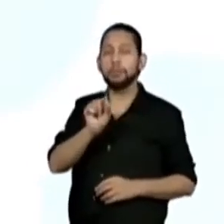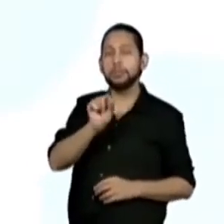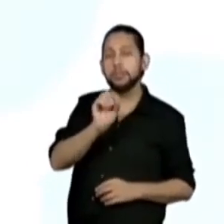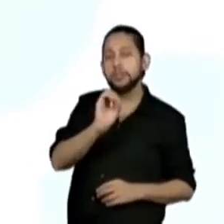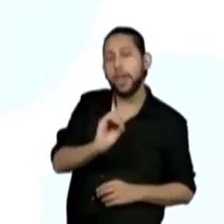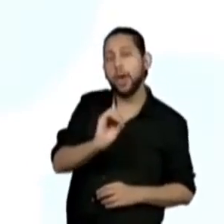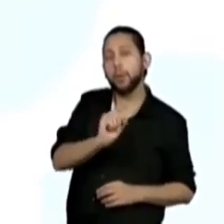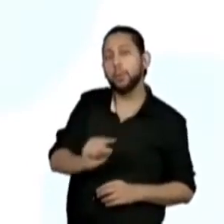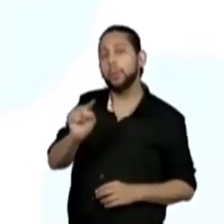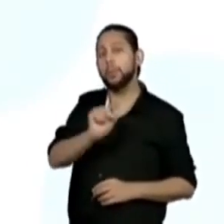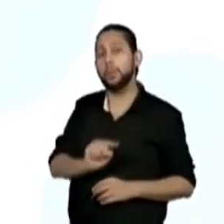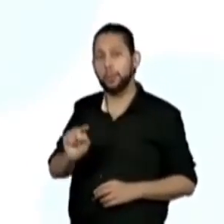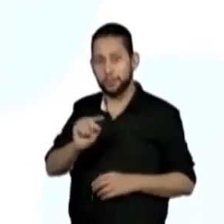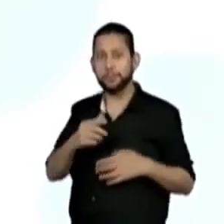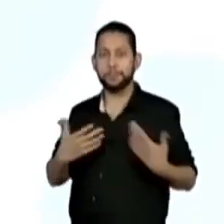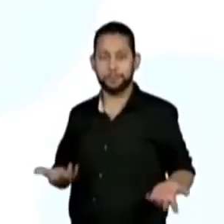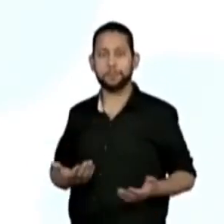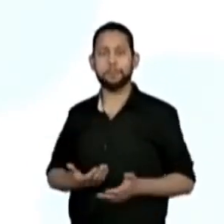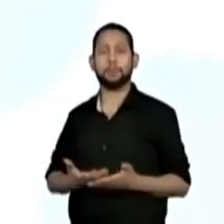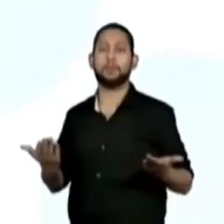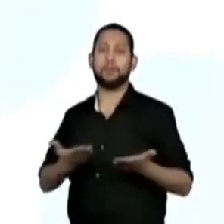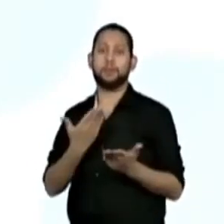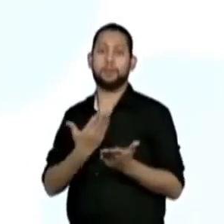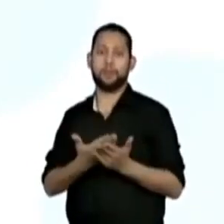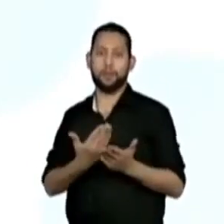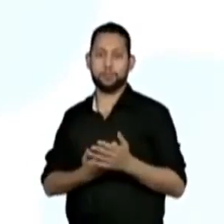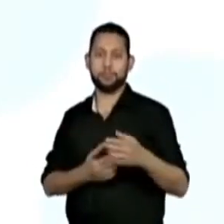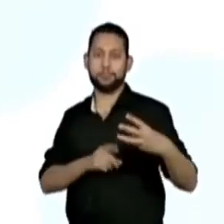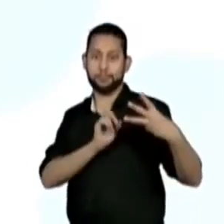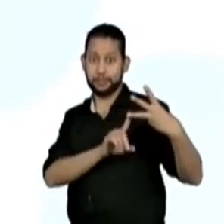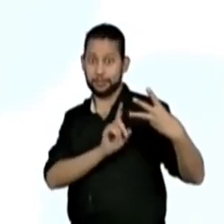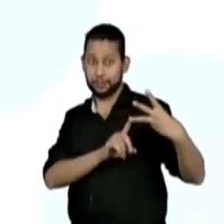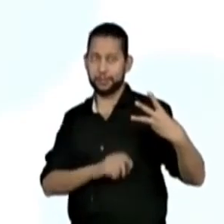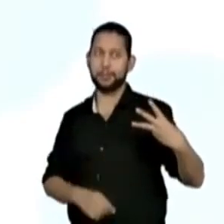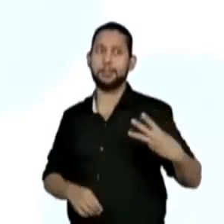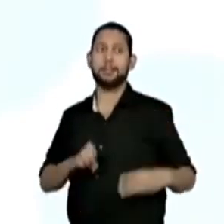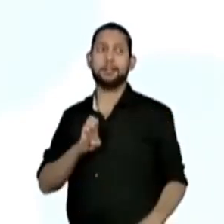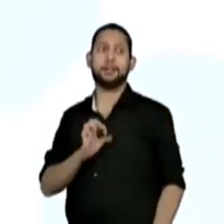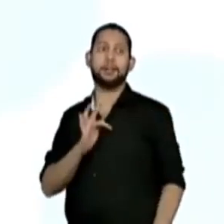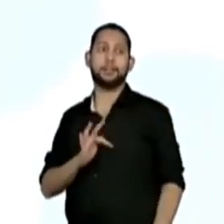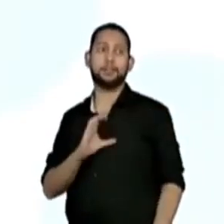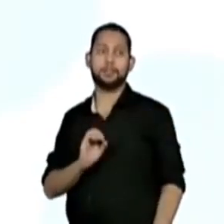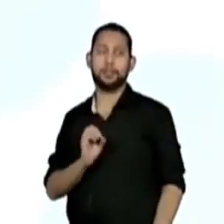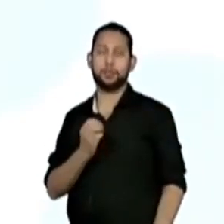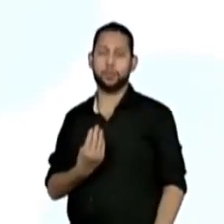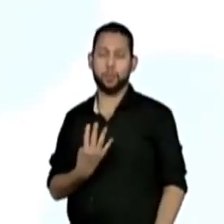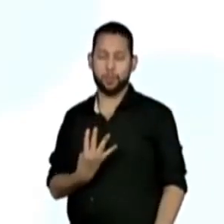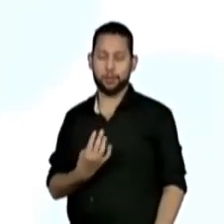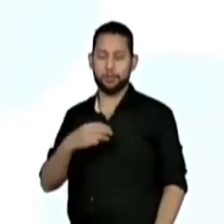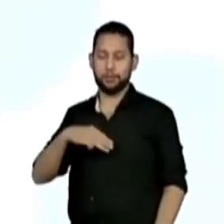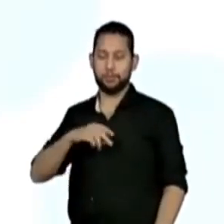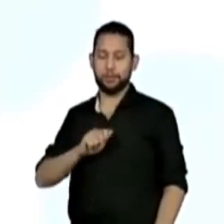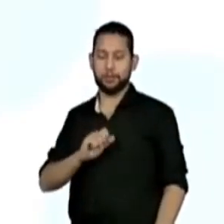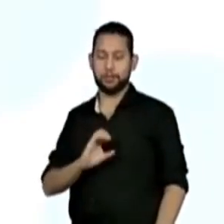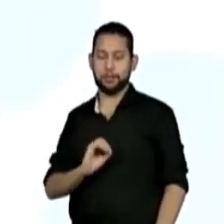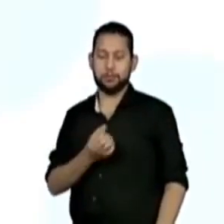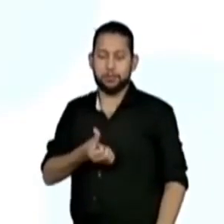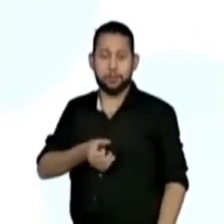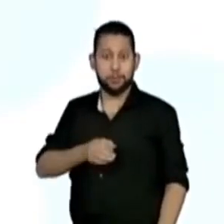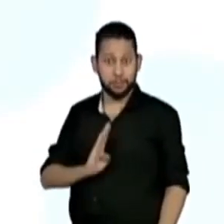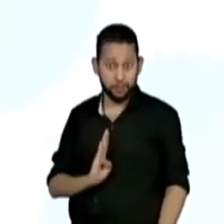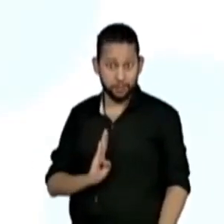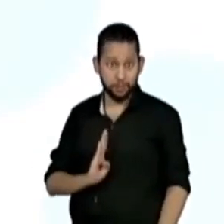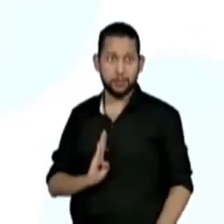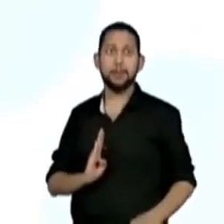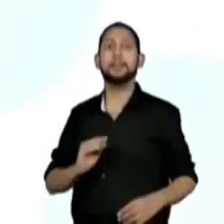nossa última habilidade desse segundo momento de aula e04 ma 06b resolver